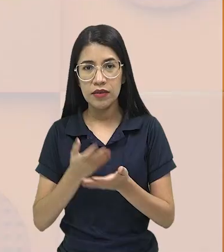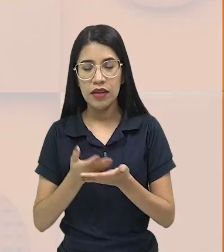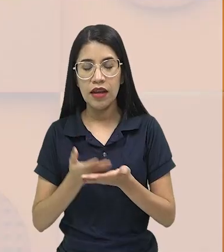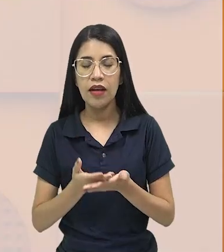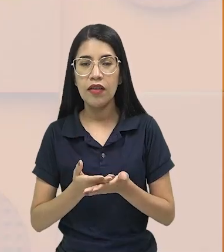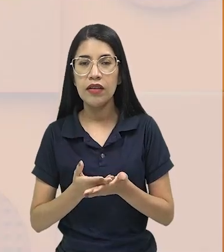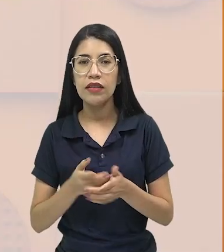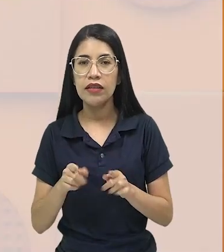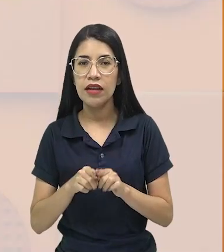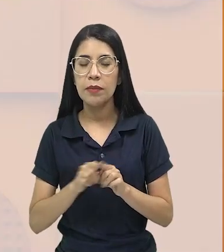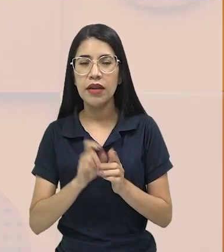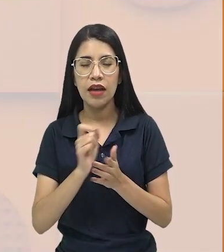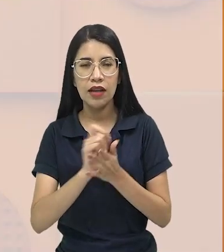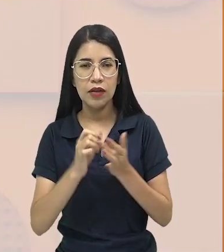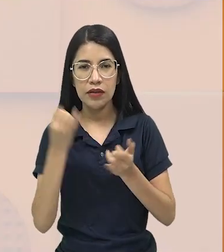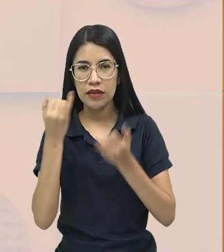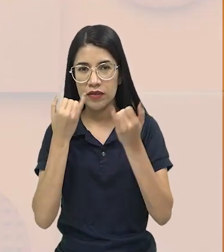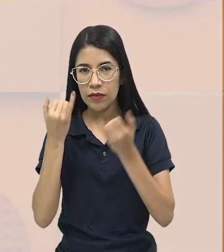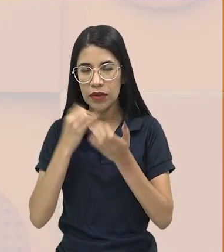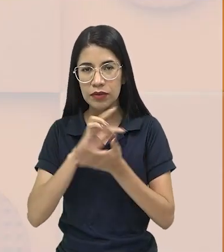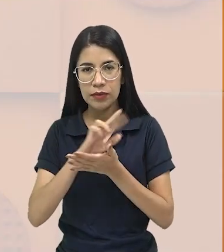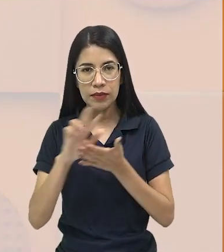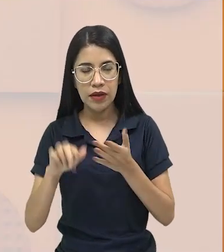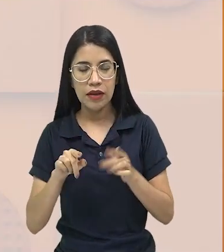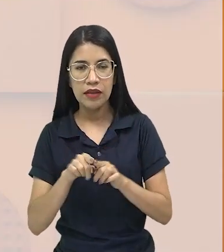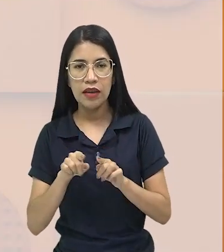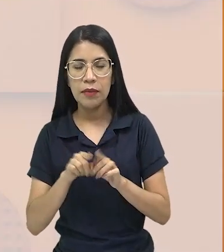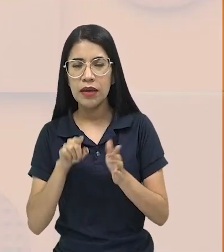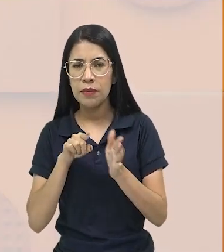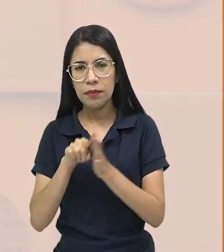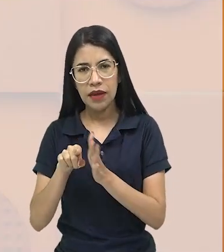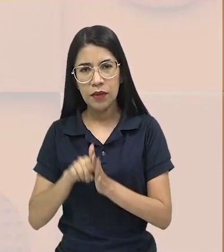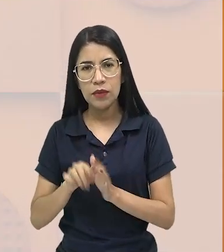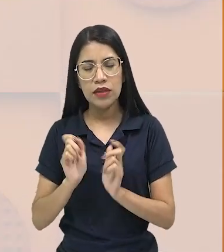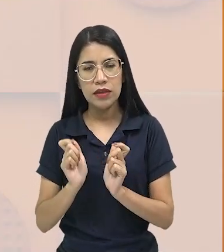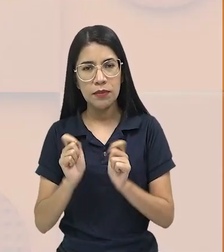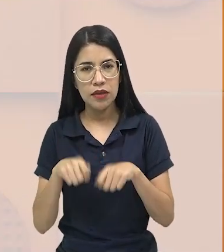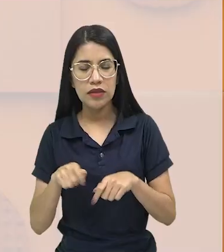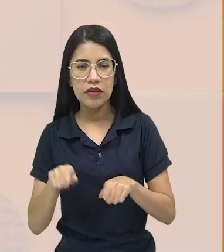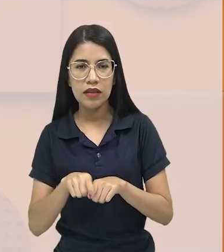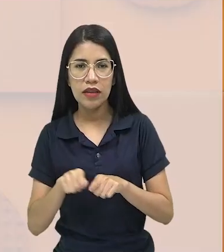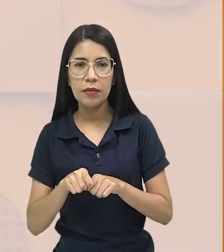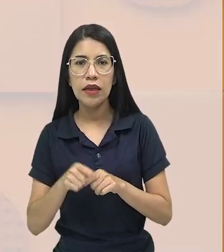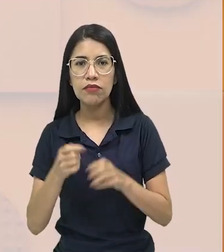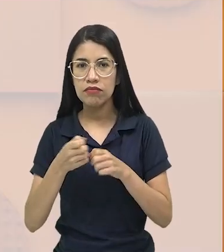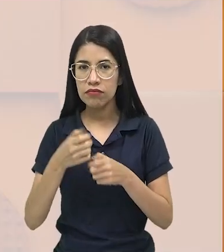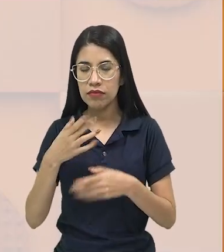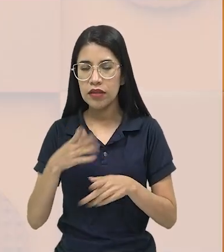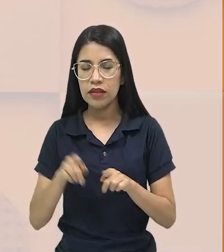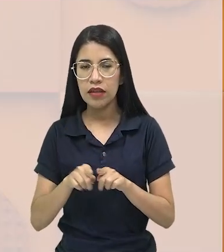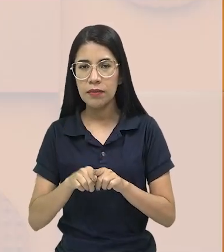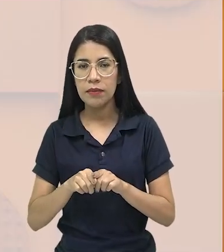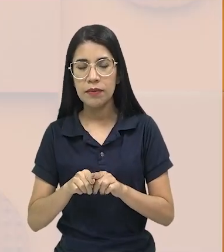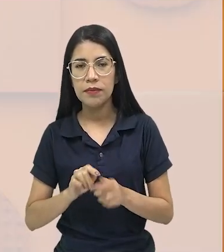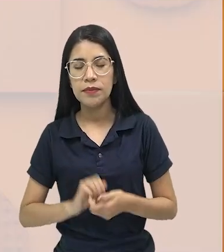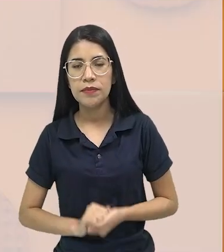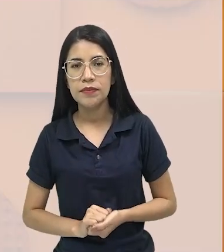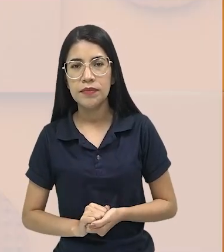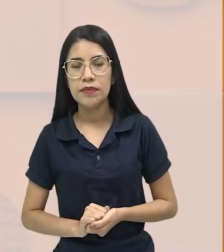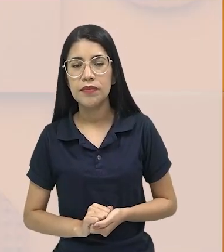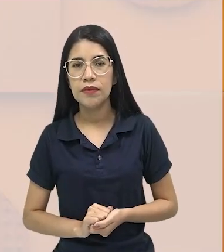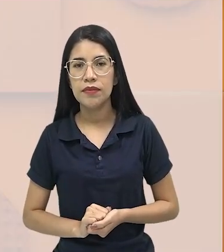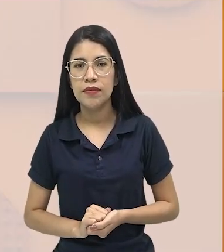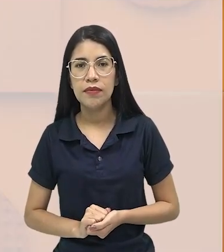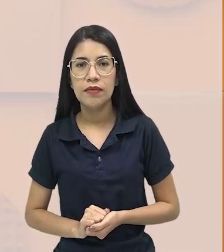e acompanhem, né? Façam suas anotações, façam perguntas, se possível, ali durante a interatividade, se também se quiserem. E,